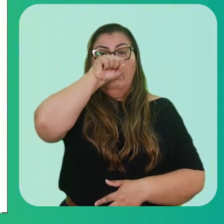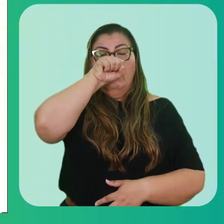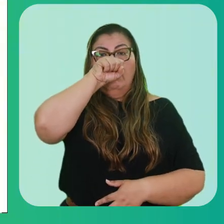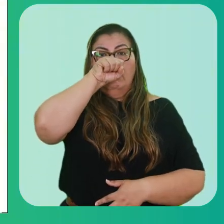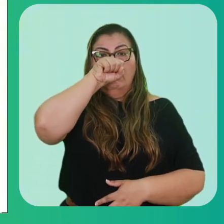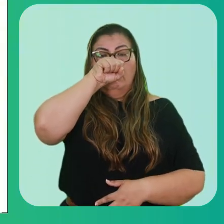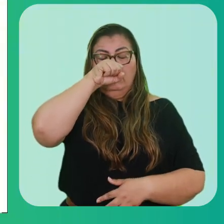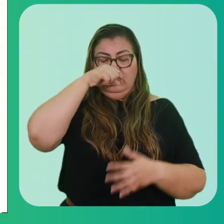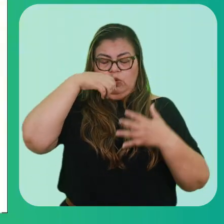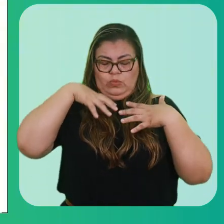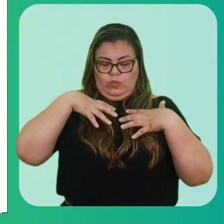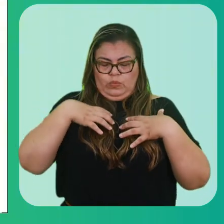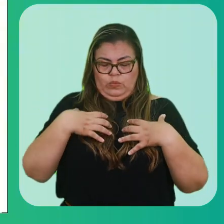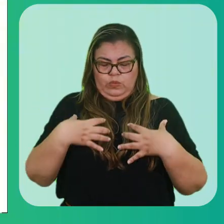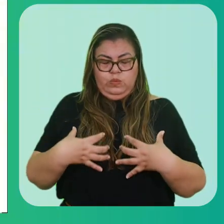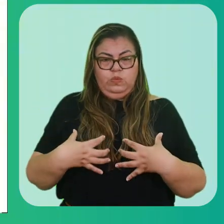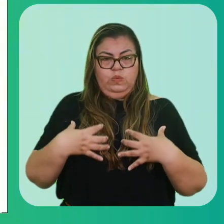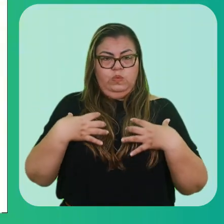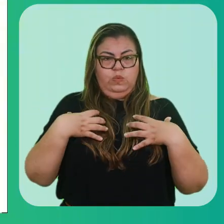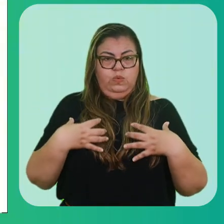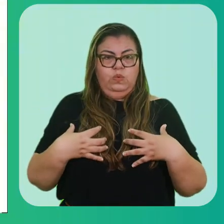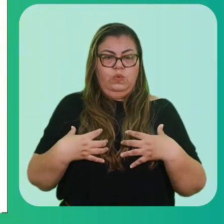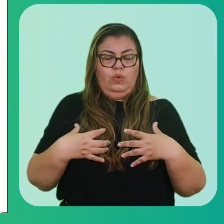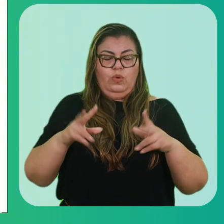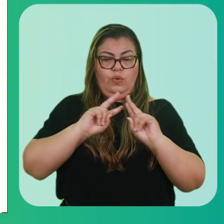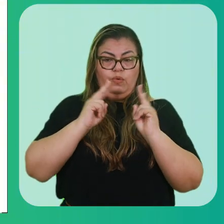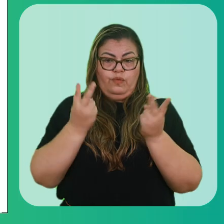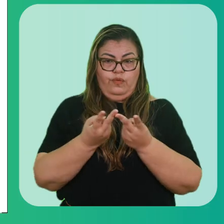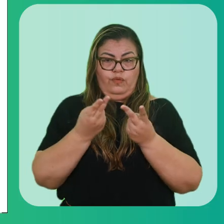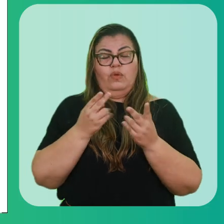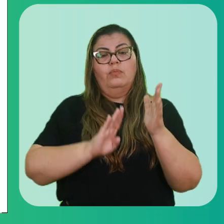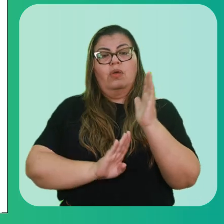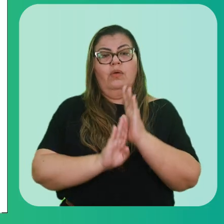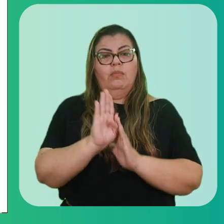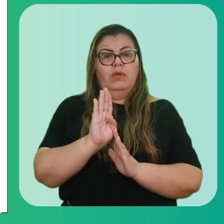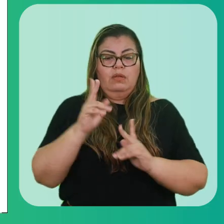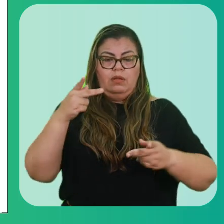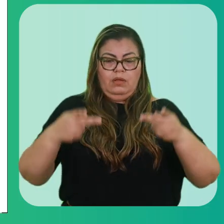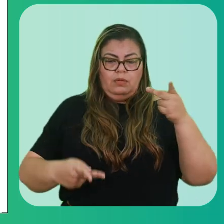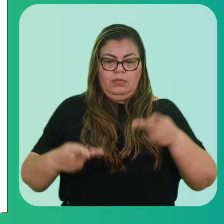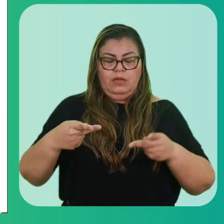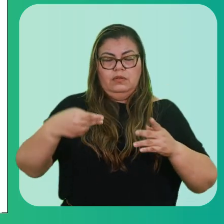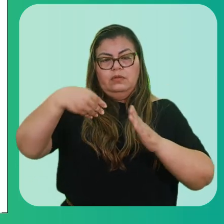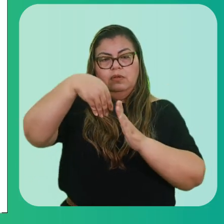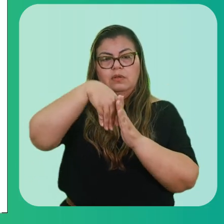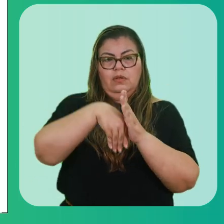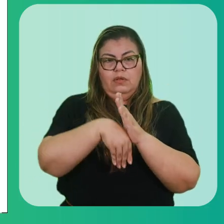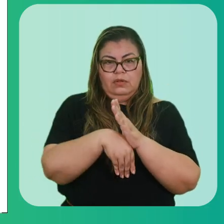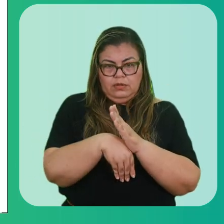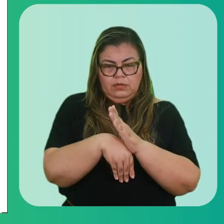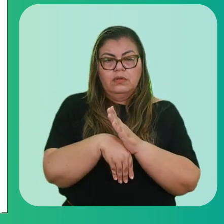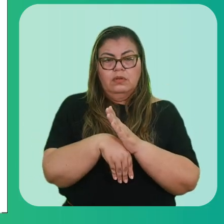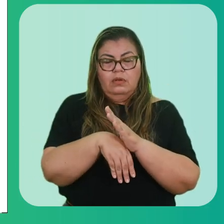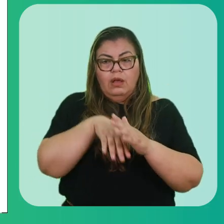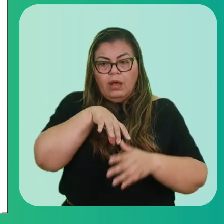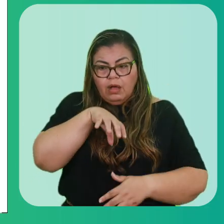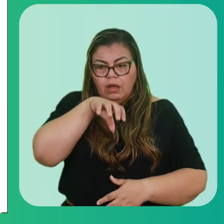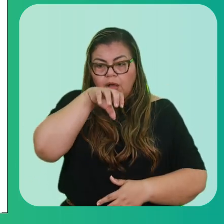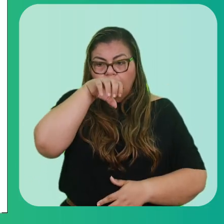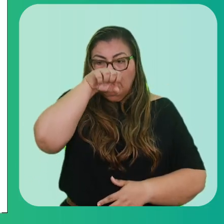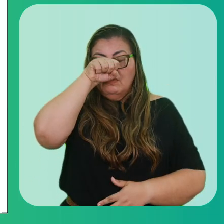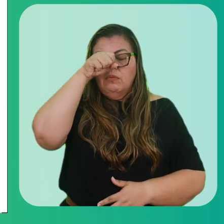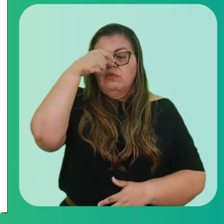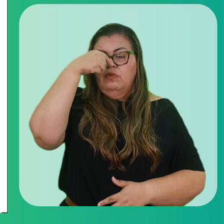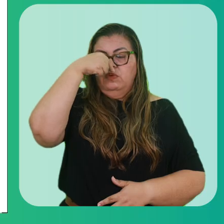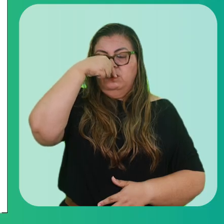nós enchemos o pulmão e o volume, portanto, aumenta, a pressão decresce, né? É aquele momento em que o ar